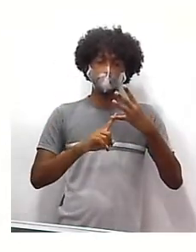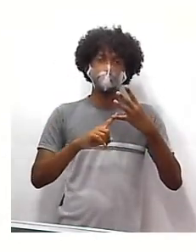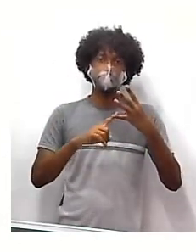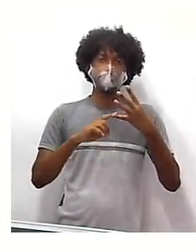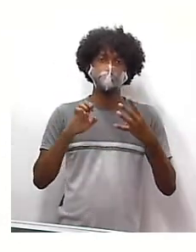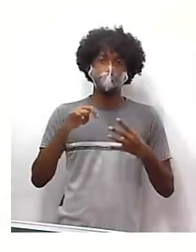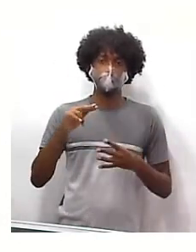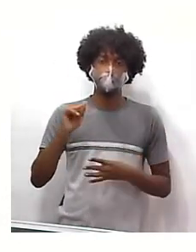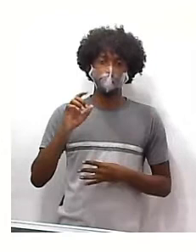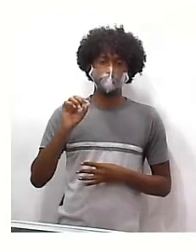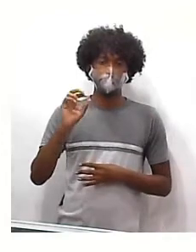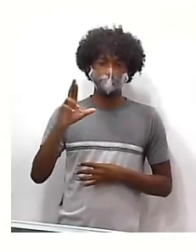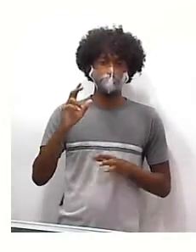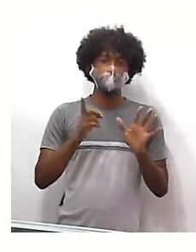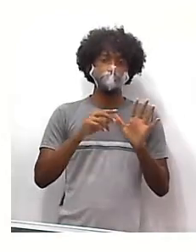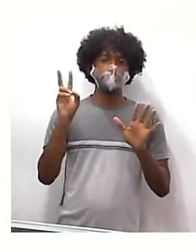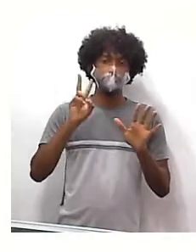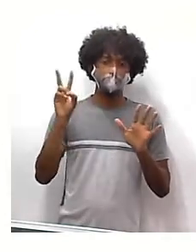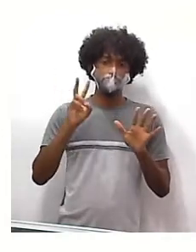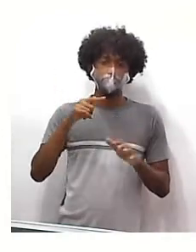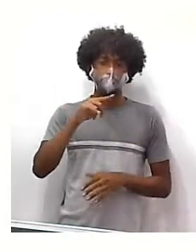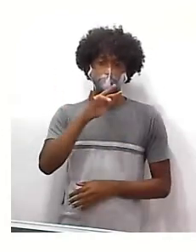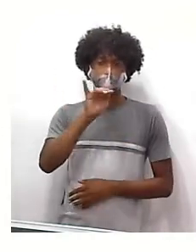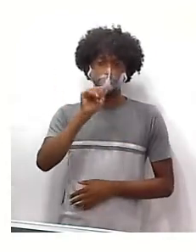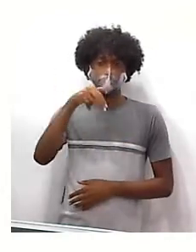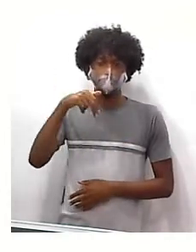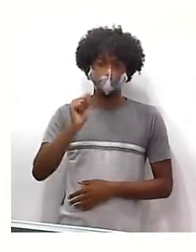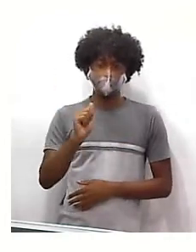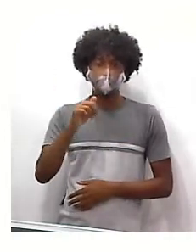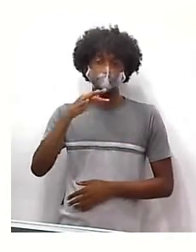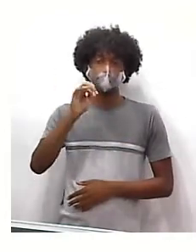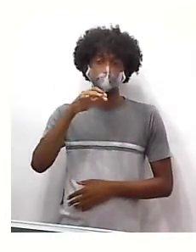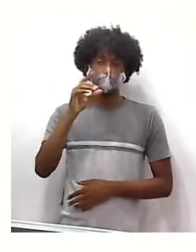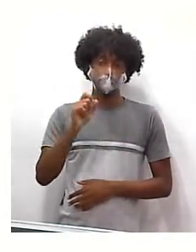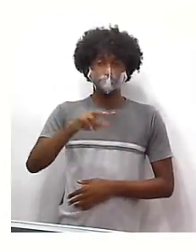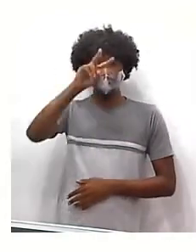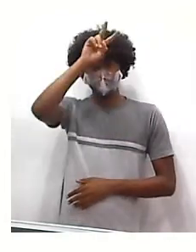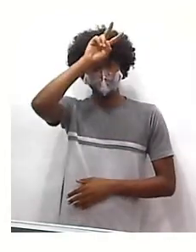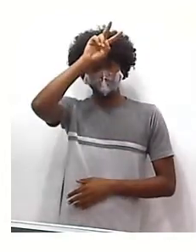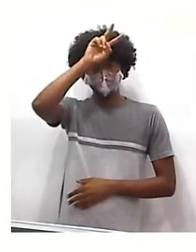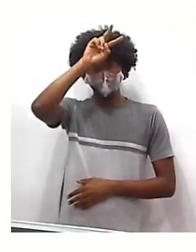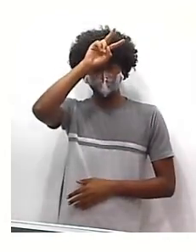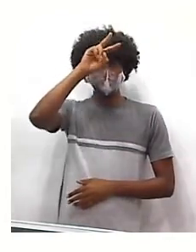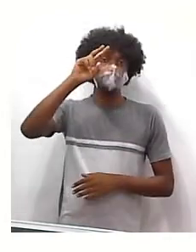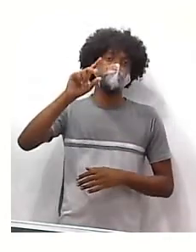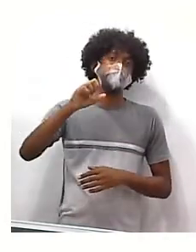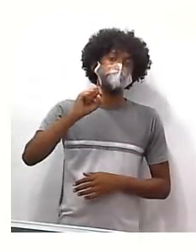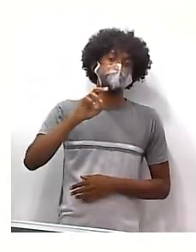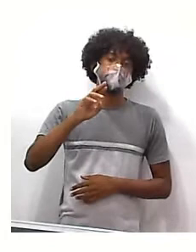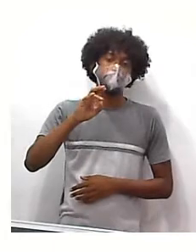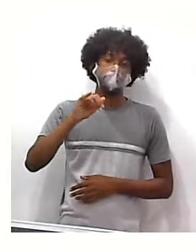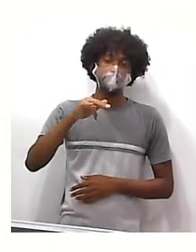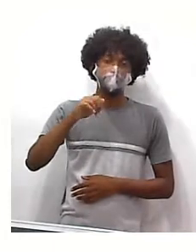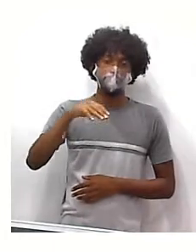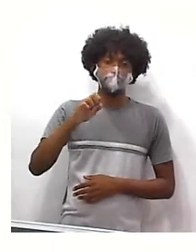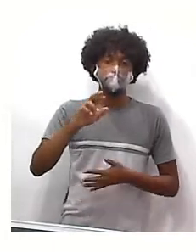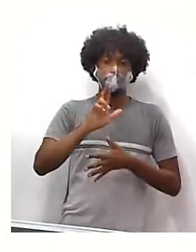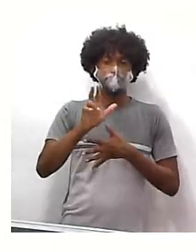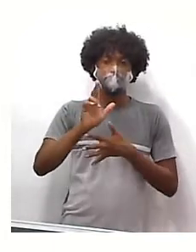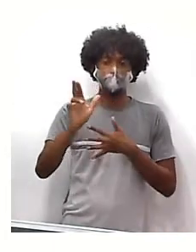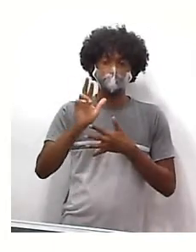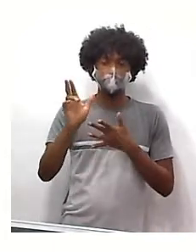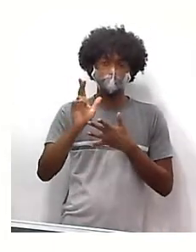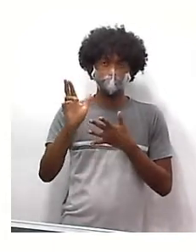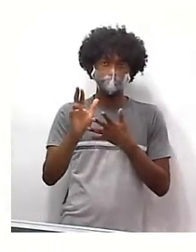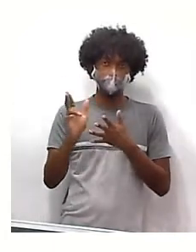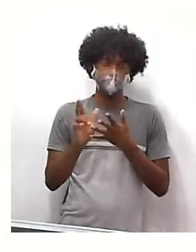Colômbia, Equador, Venezuela, Guiana Francesa, Peru e entre outros